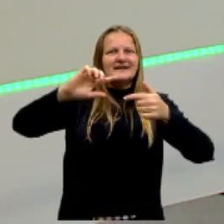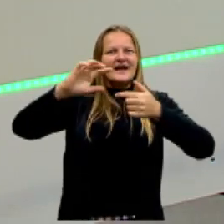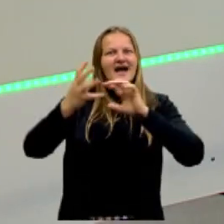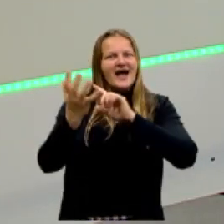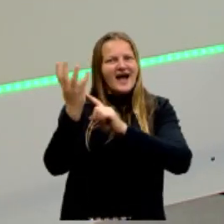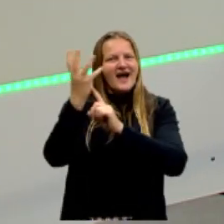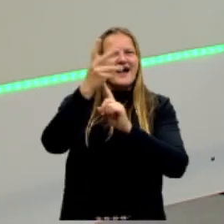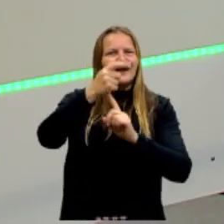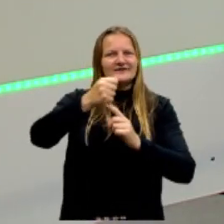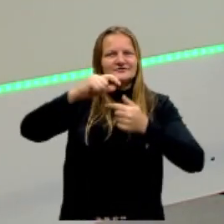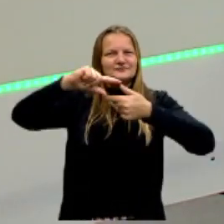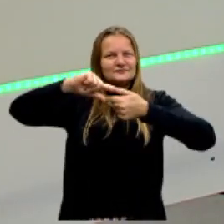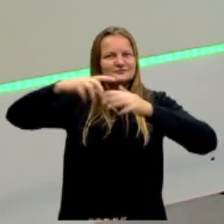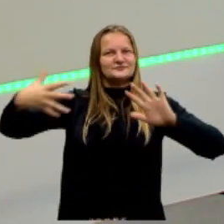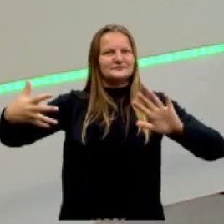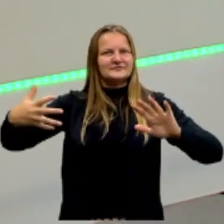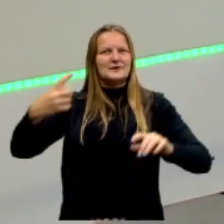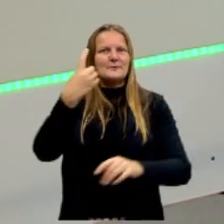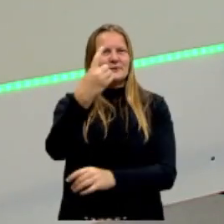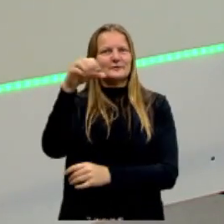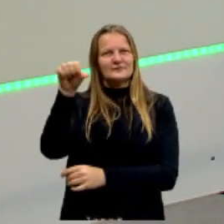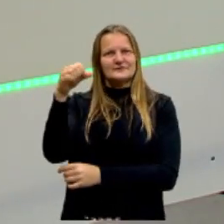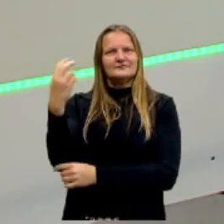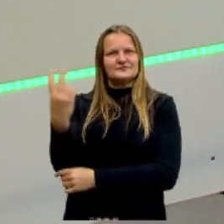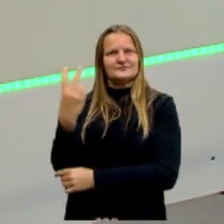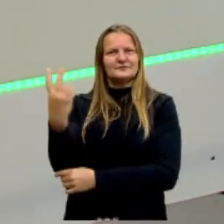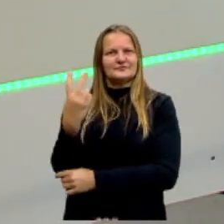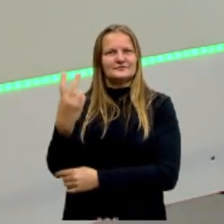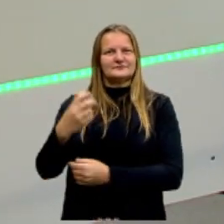de 1922 e